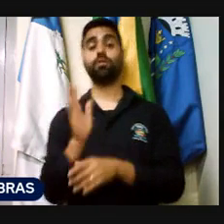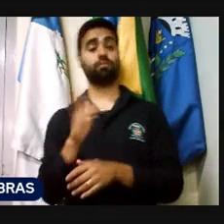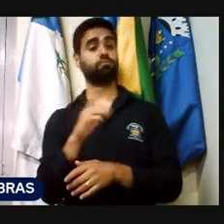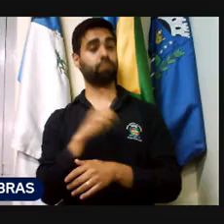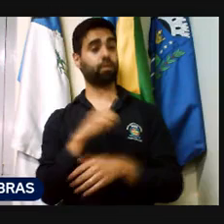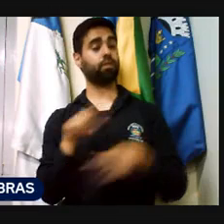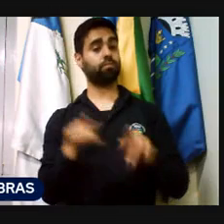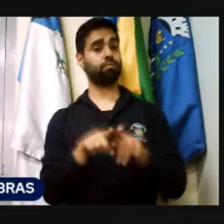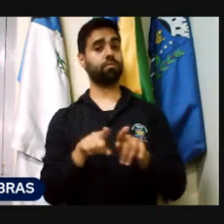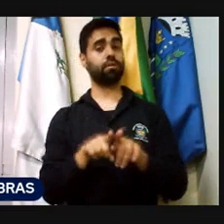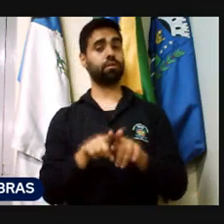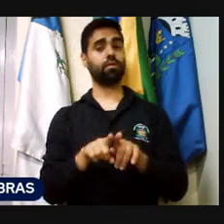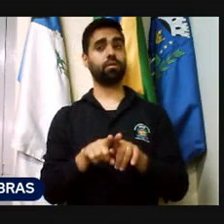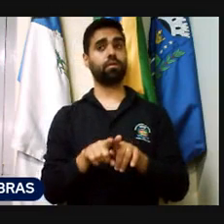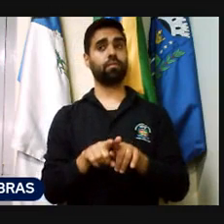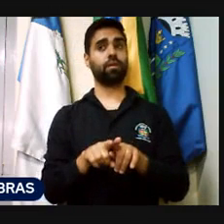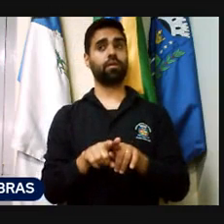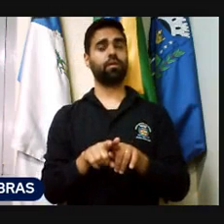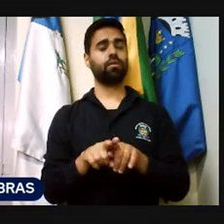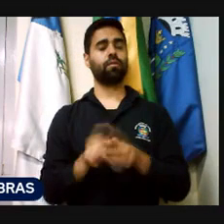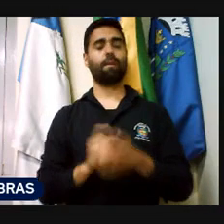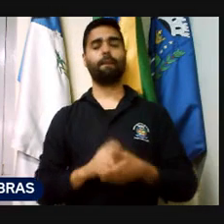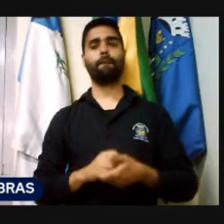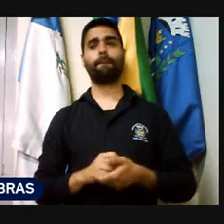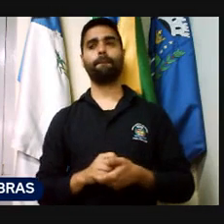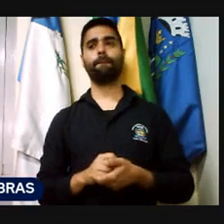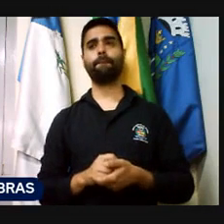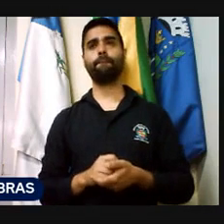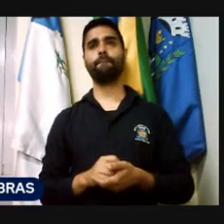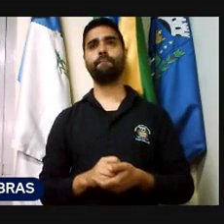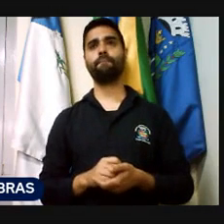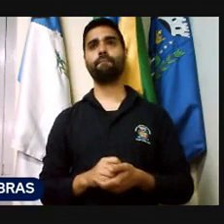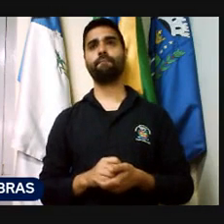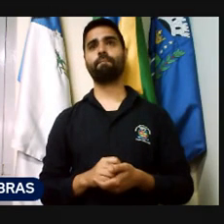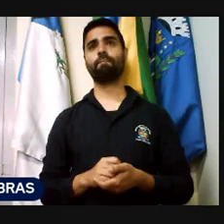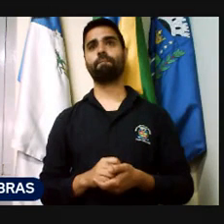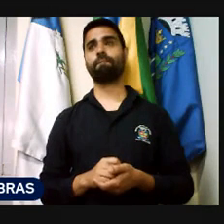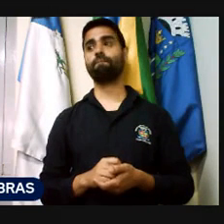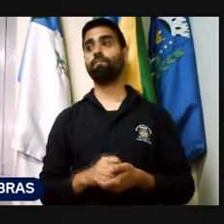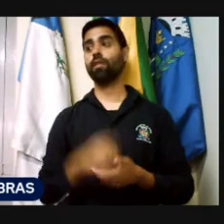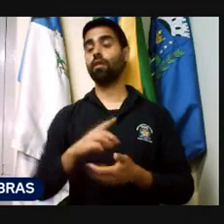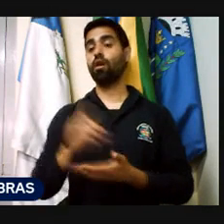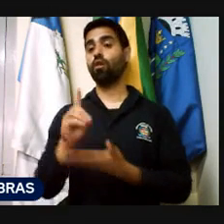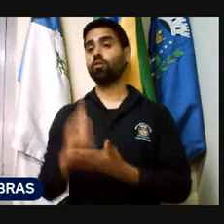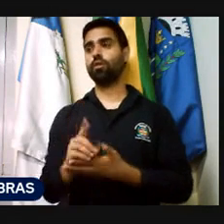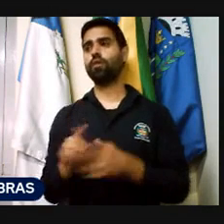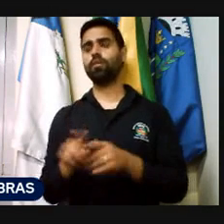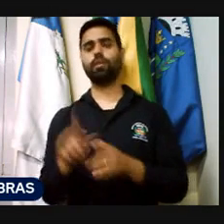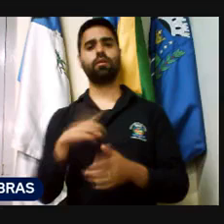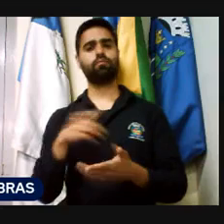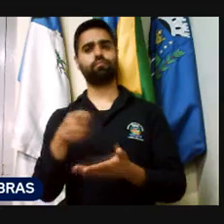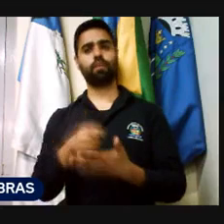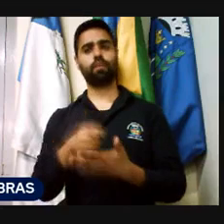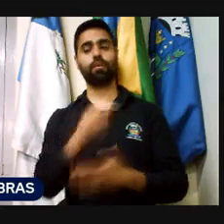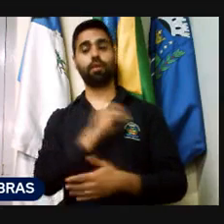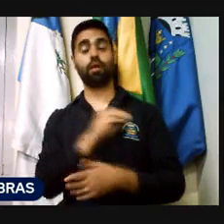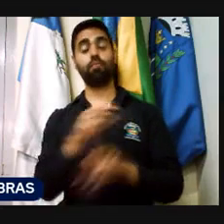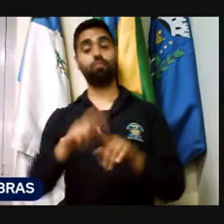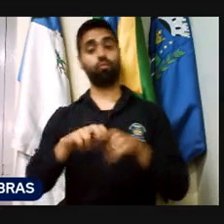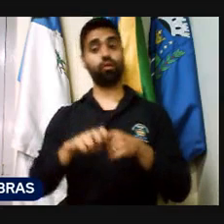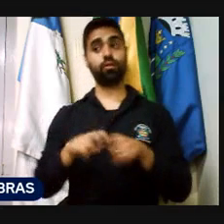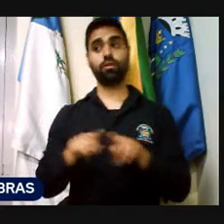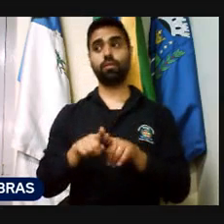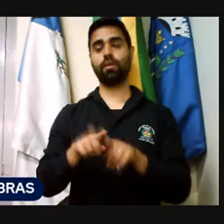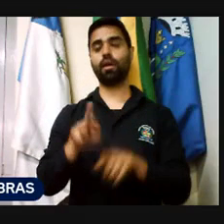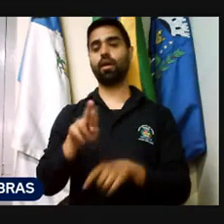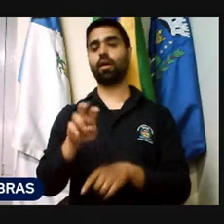própria infraconstitucional com vistas à efetividade do direito à educação. Por conseguinte, a